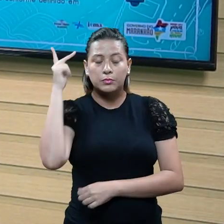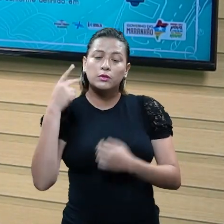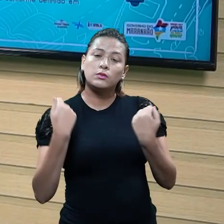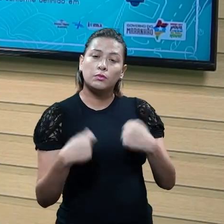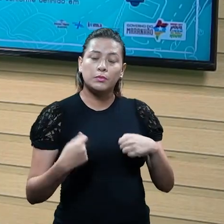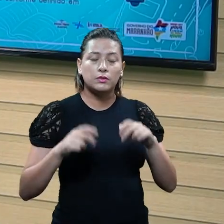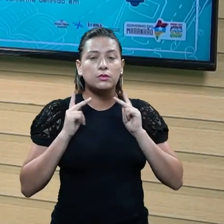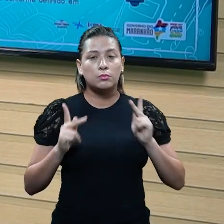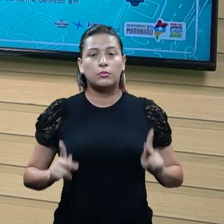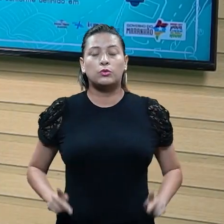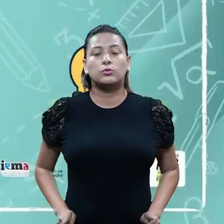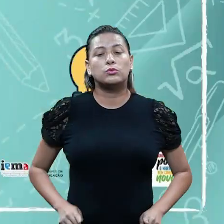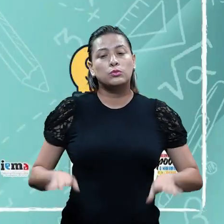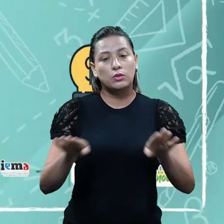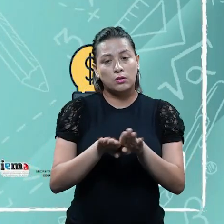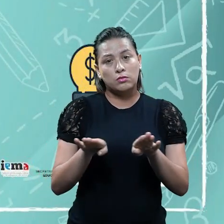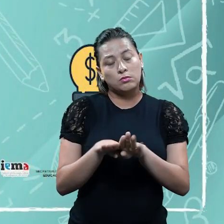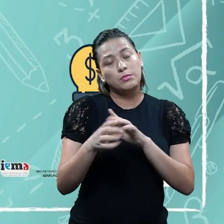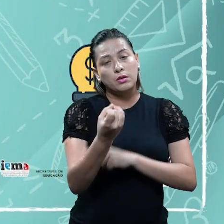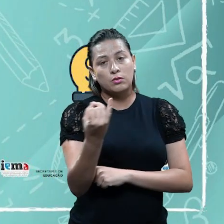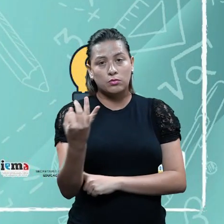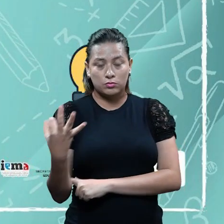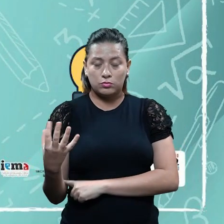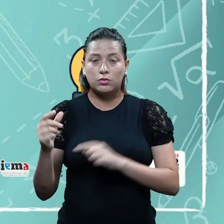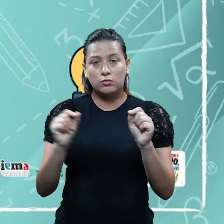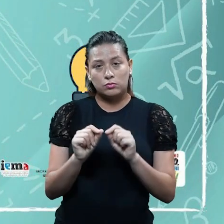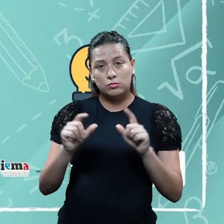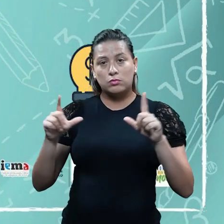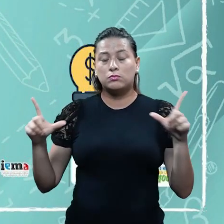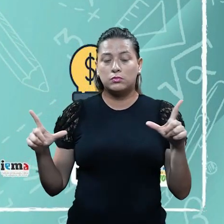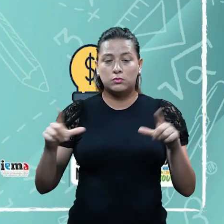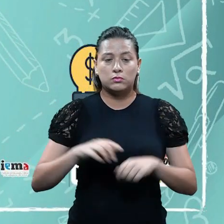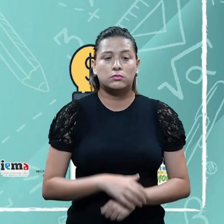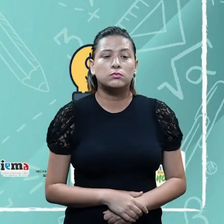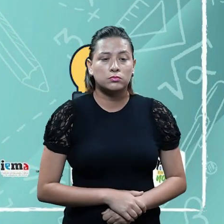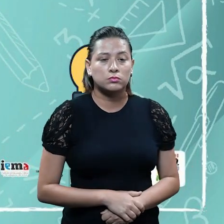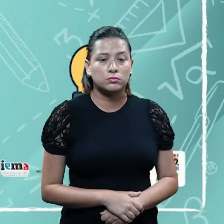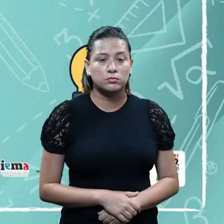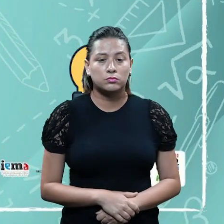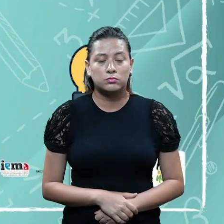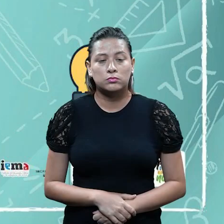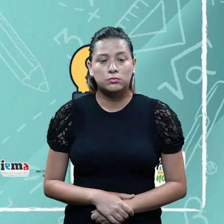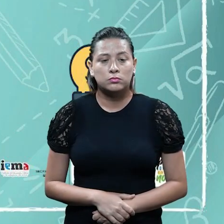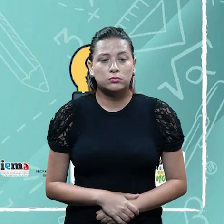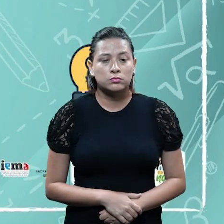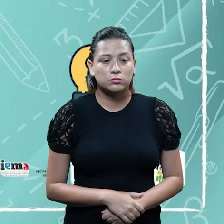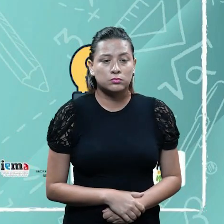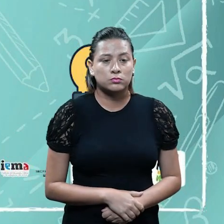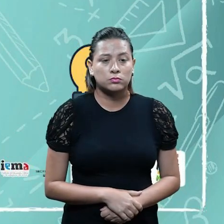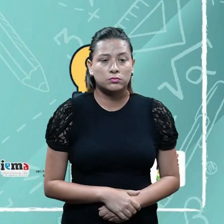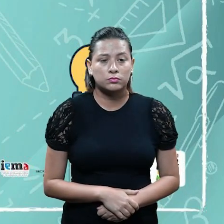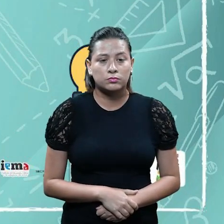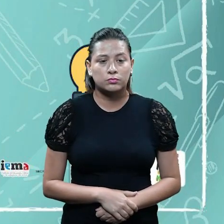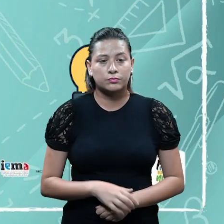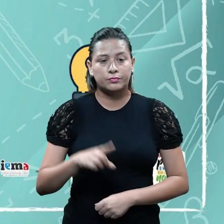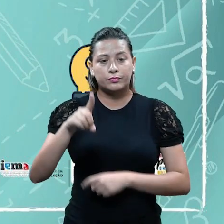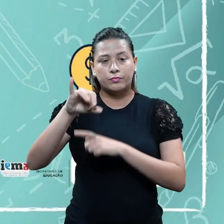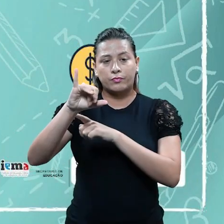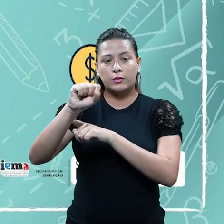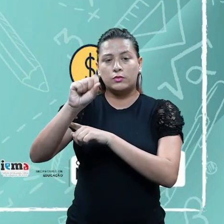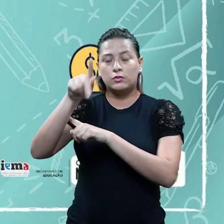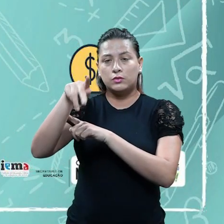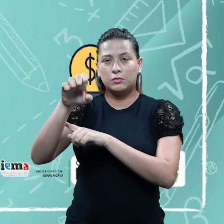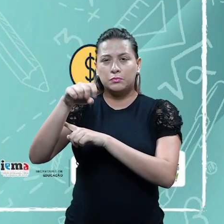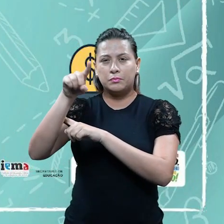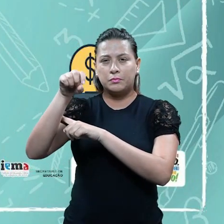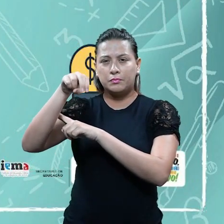vai ser o aumento desses ativos ou a diminuição desses passivos, beleza? Então aqui, dispêndio. O que